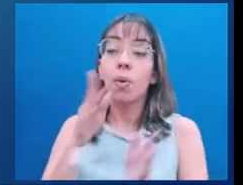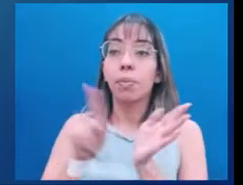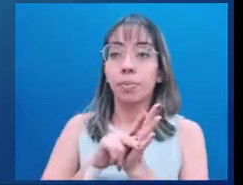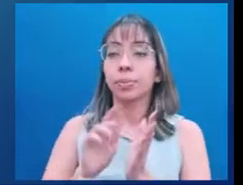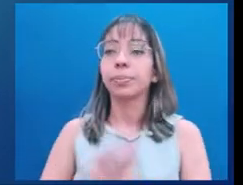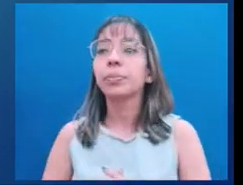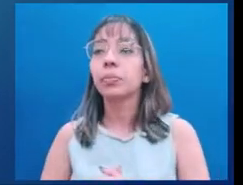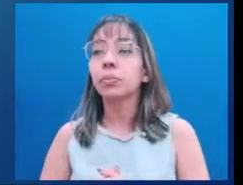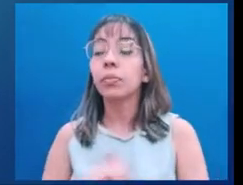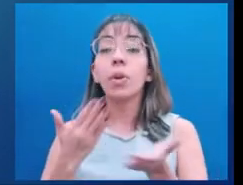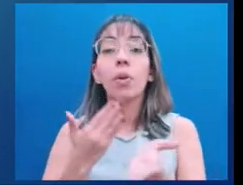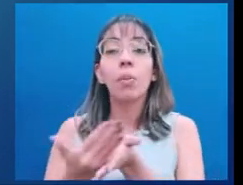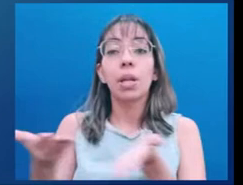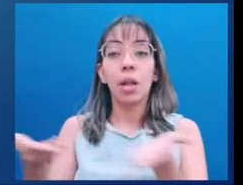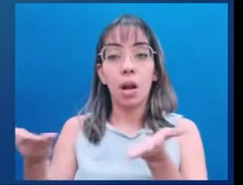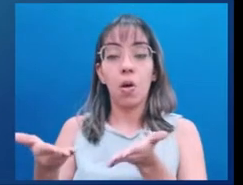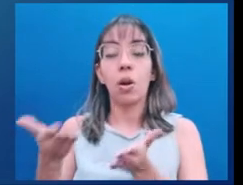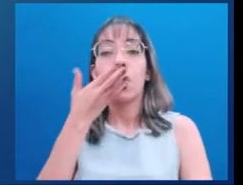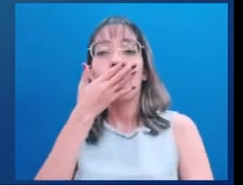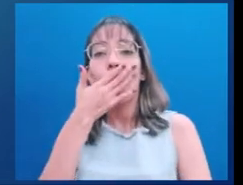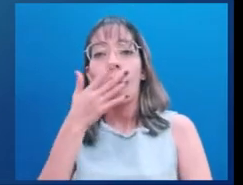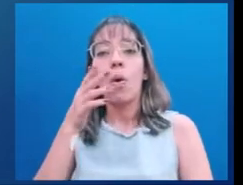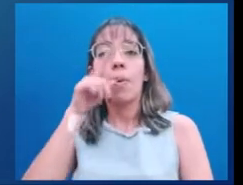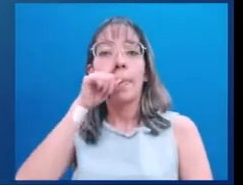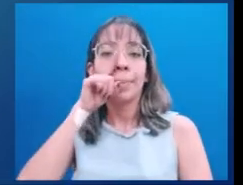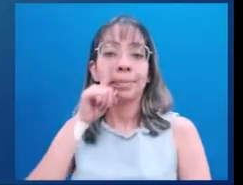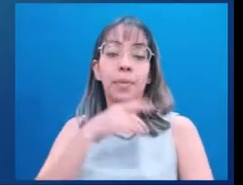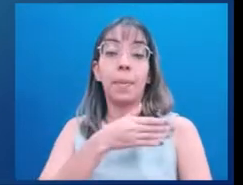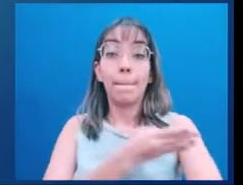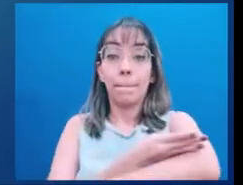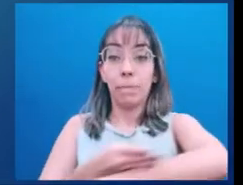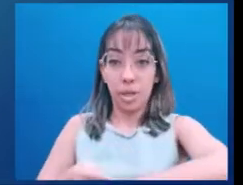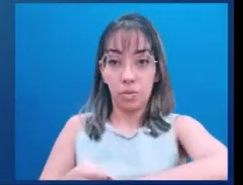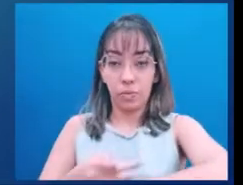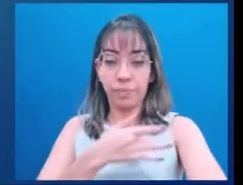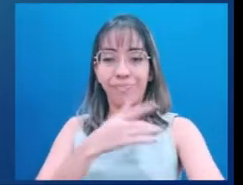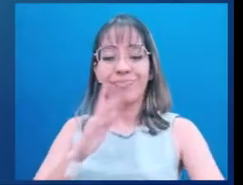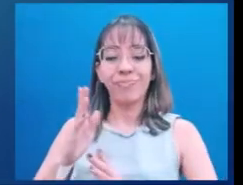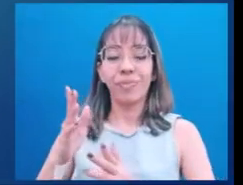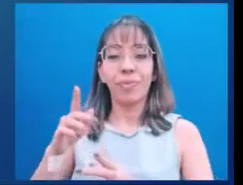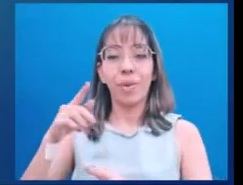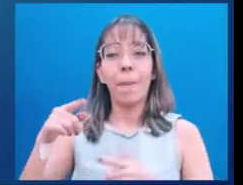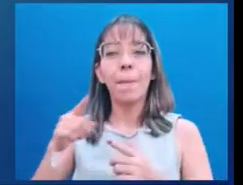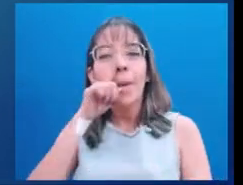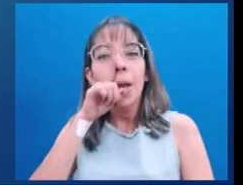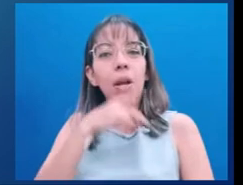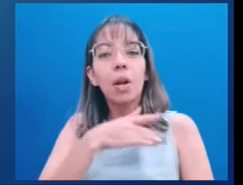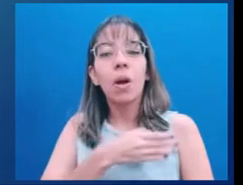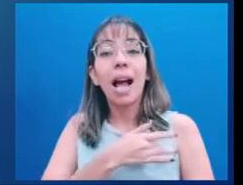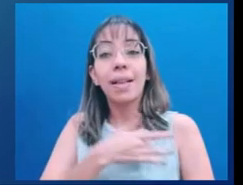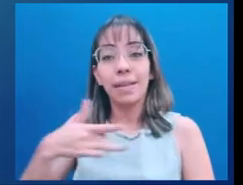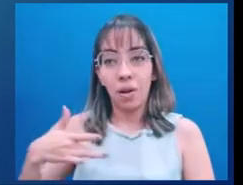Então, vamos ver aqui, começando com o risco à saúde e toxicidade que a gente viu ali na coloração azul. Então, vamos aqui da